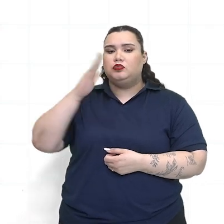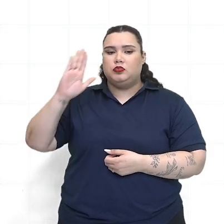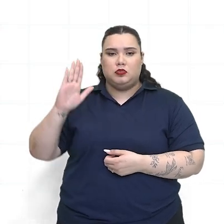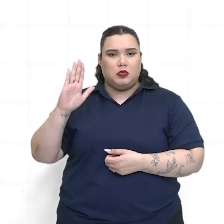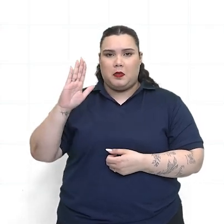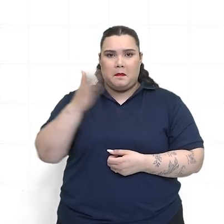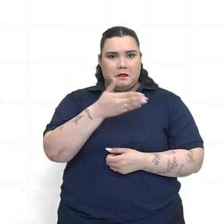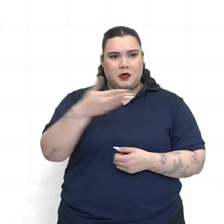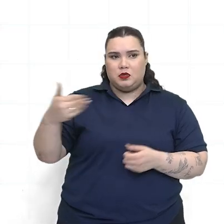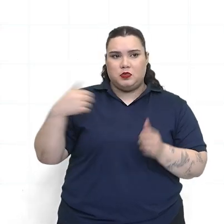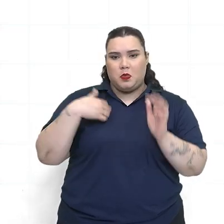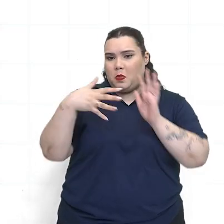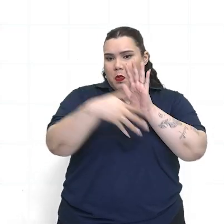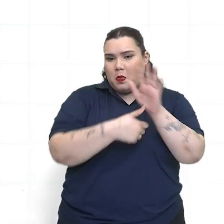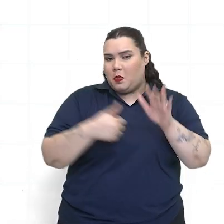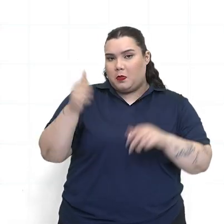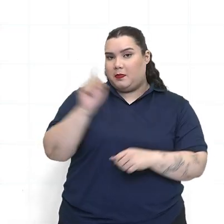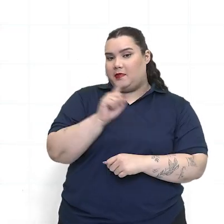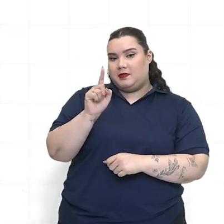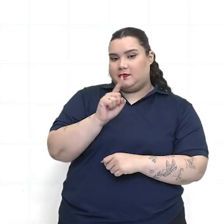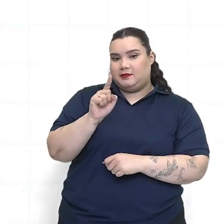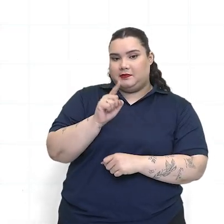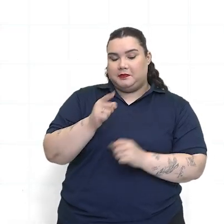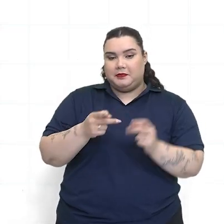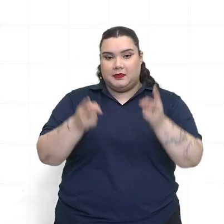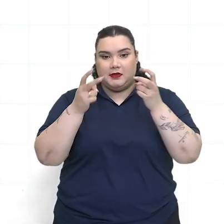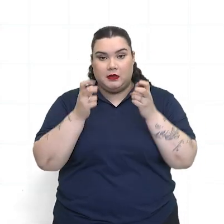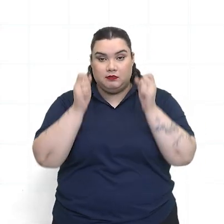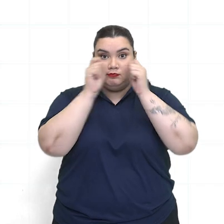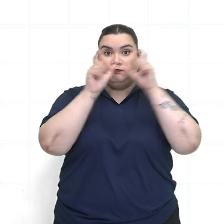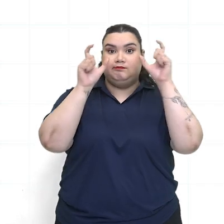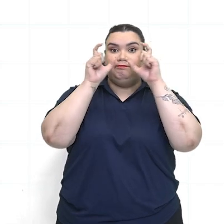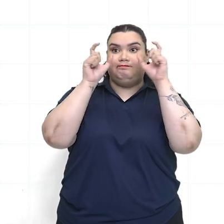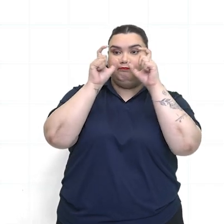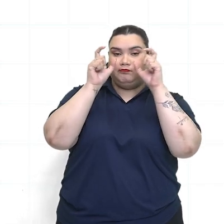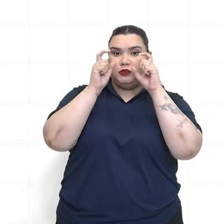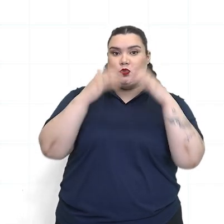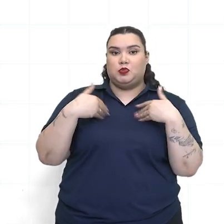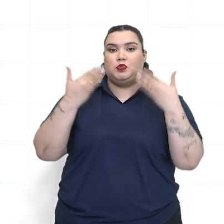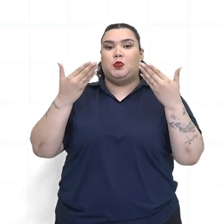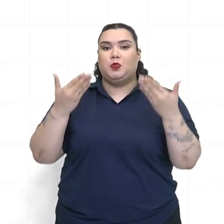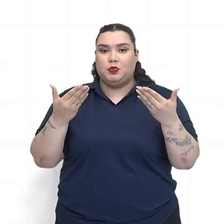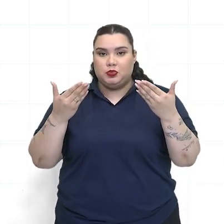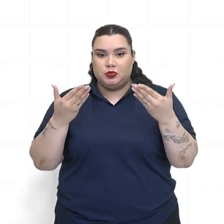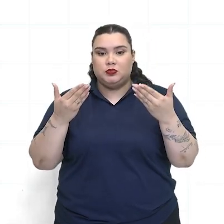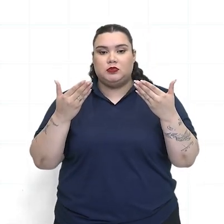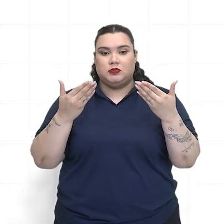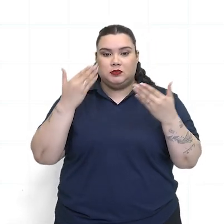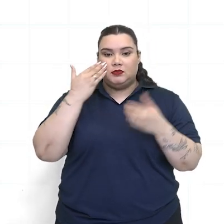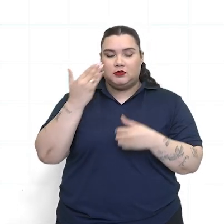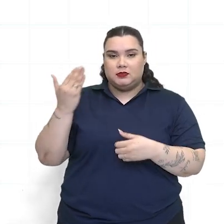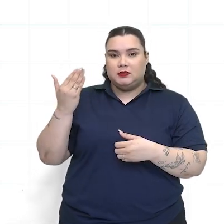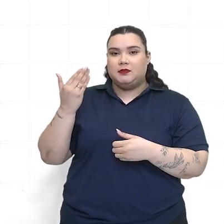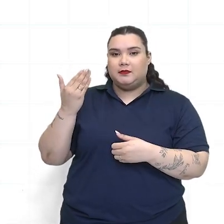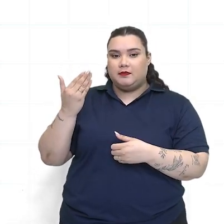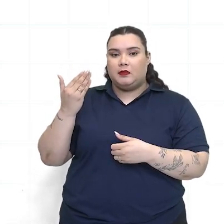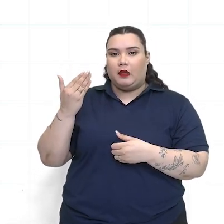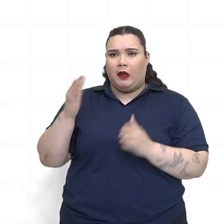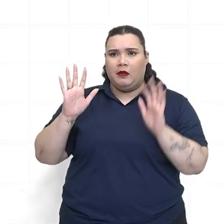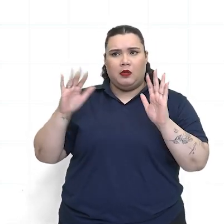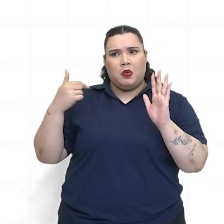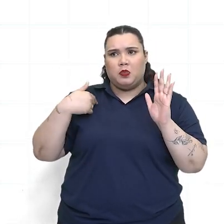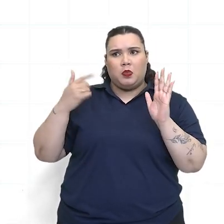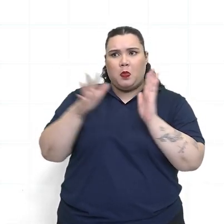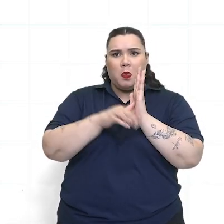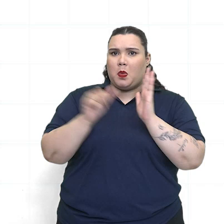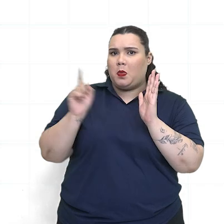eu não roubei o peixe. Observe a cara dele de assustado, né? Uma cara meio de inocente, como se ele realmente não